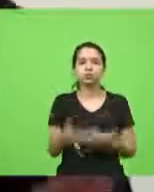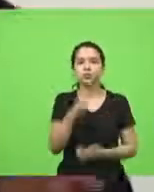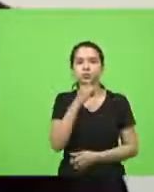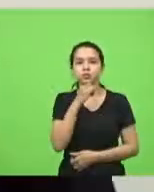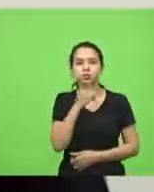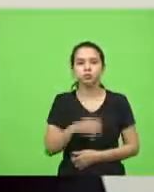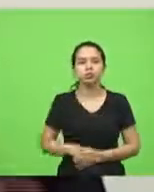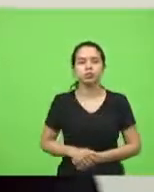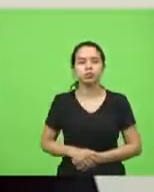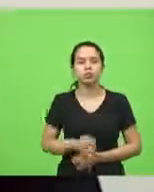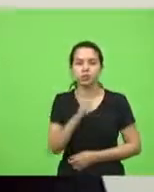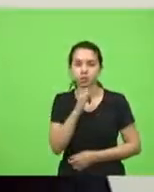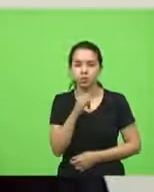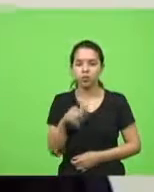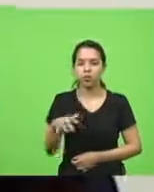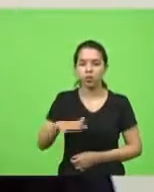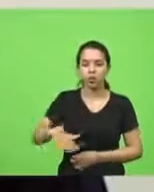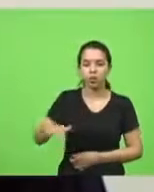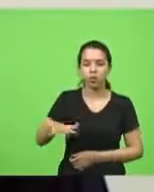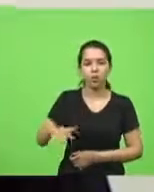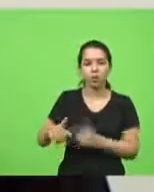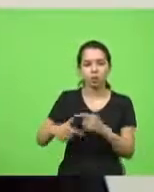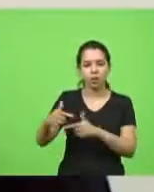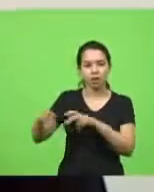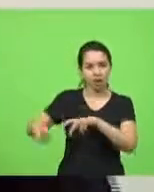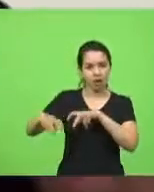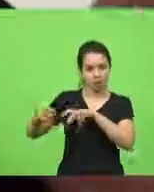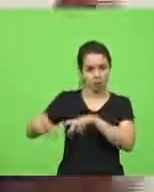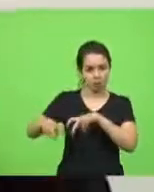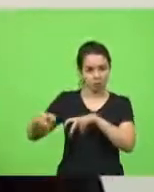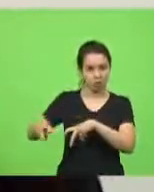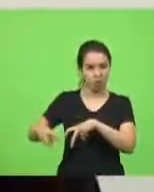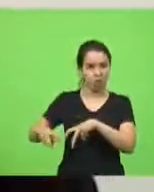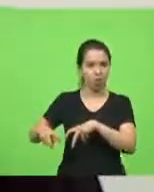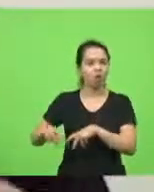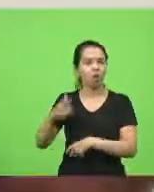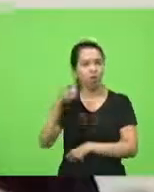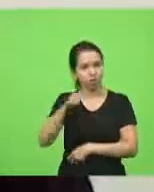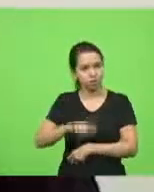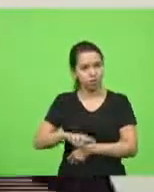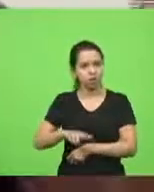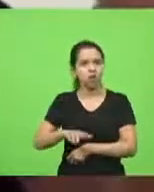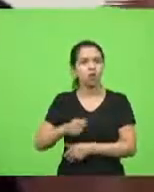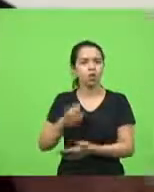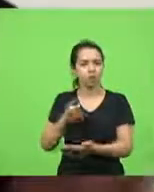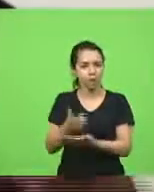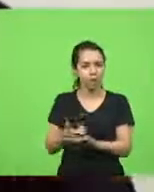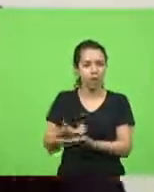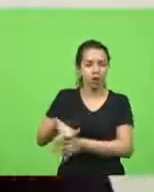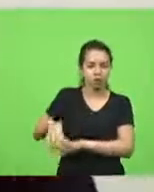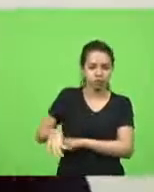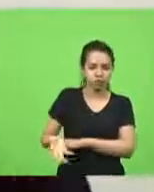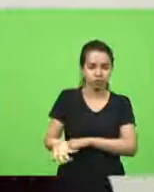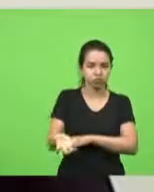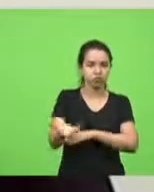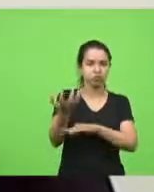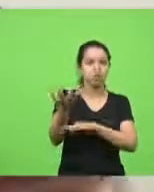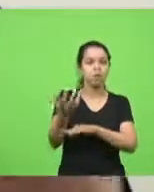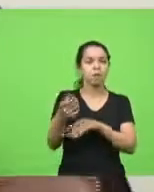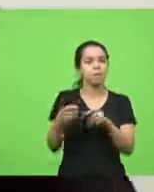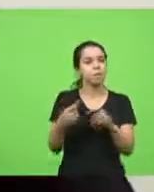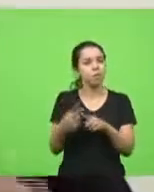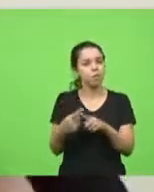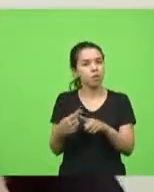agricultor, muitos tiveram acesso à aquisição de um trator porque tiveram acesso a crédito.